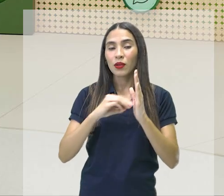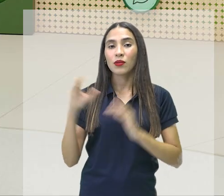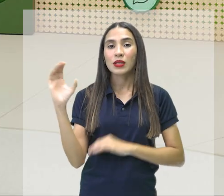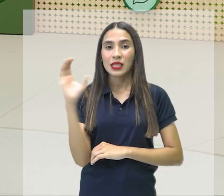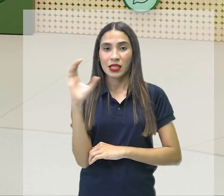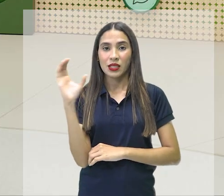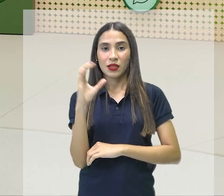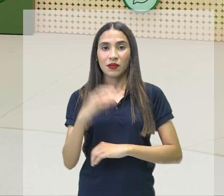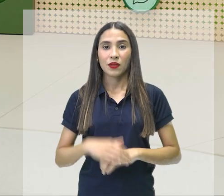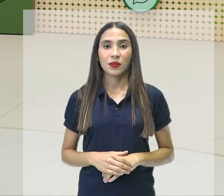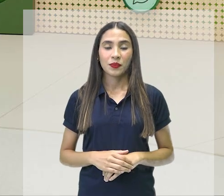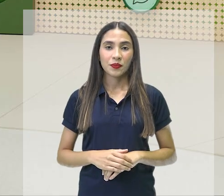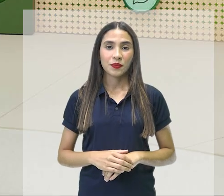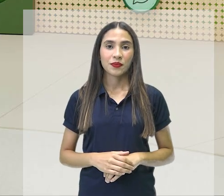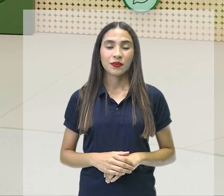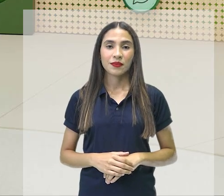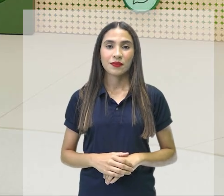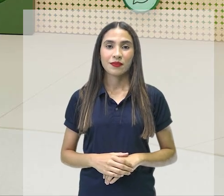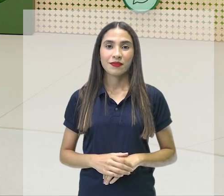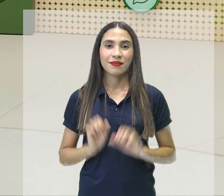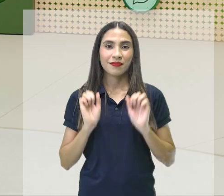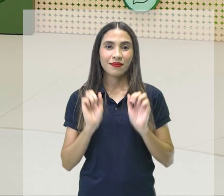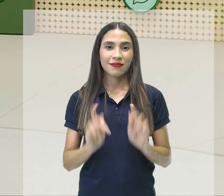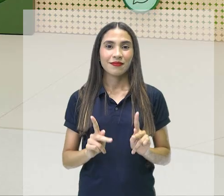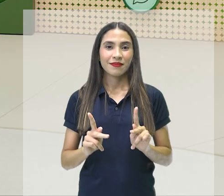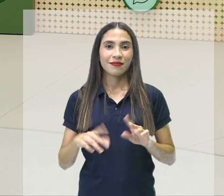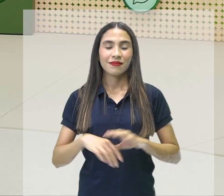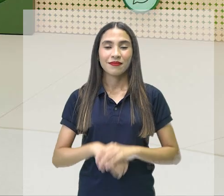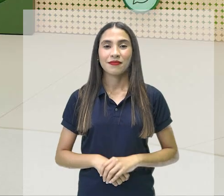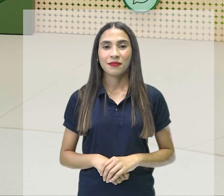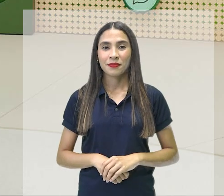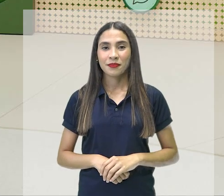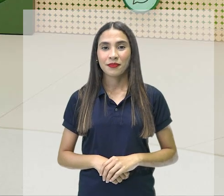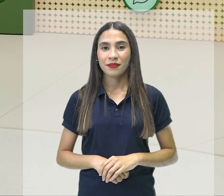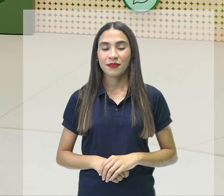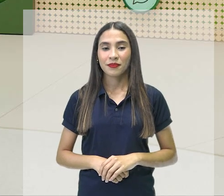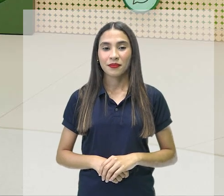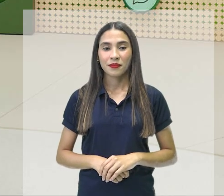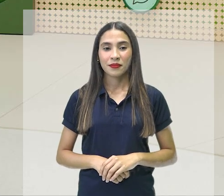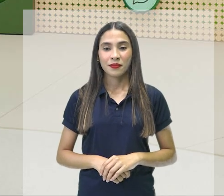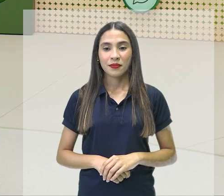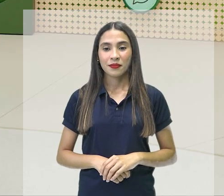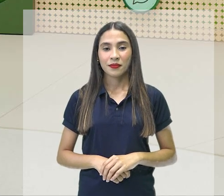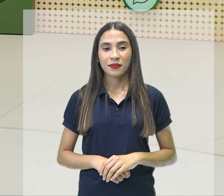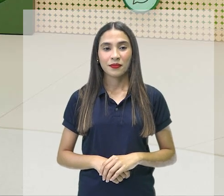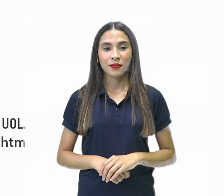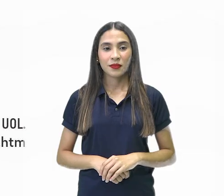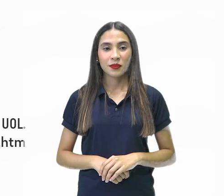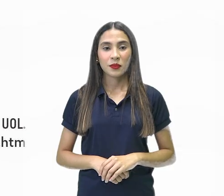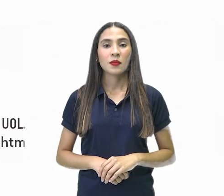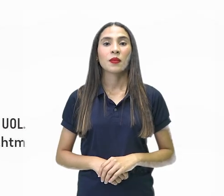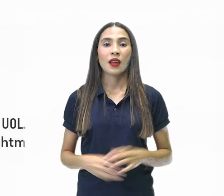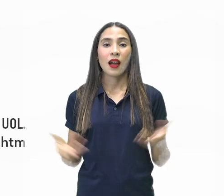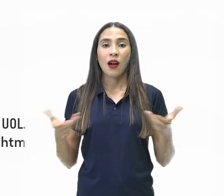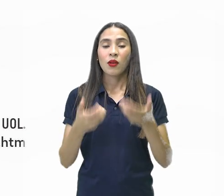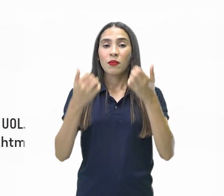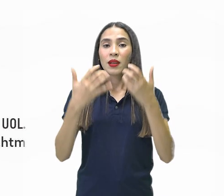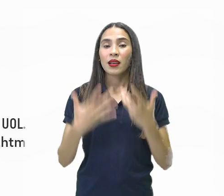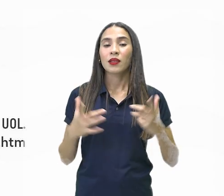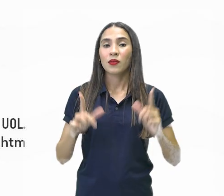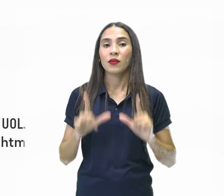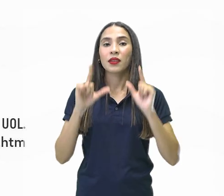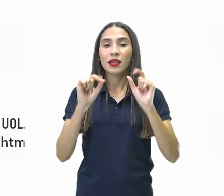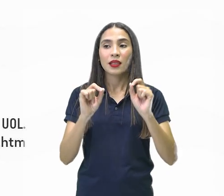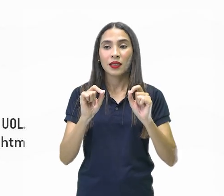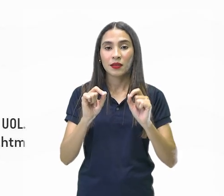método científico, tá, pessoal? Muito bem. Vamos agora seguir adiante, falando